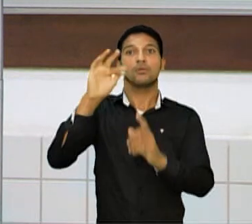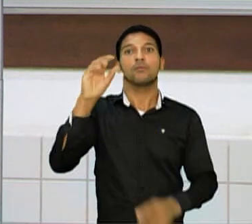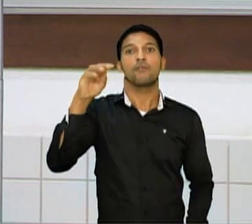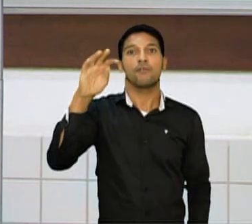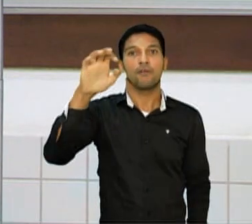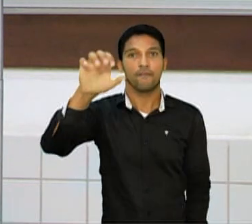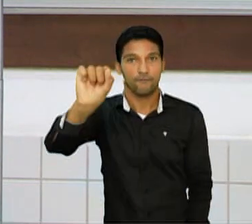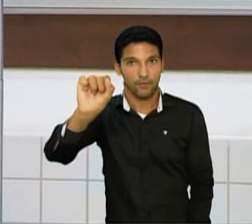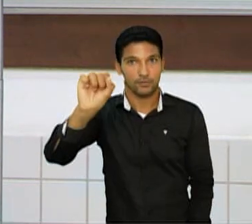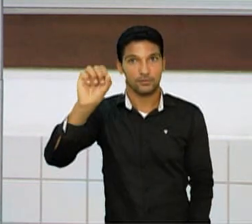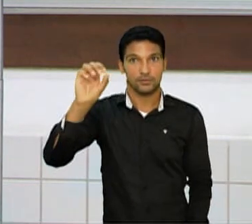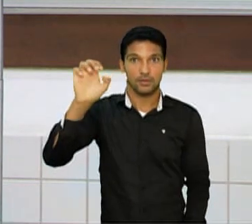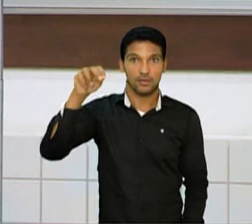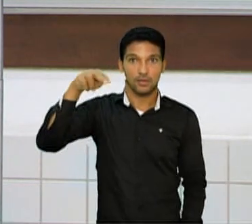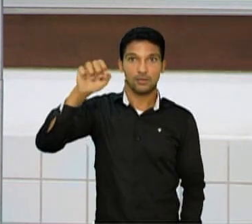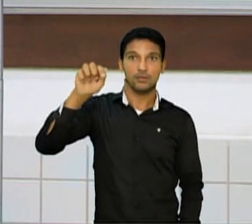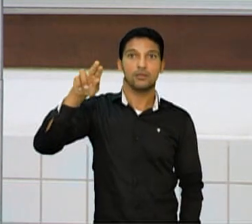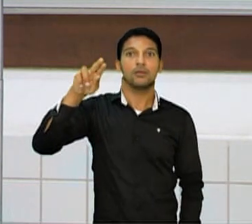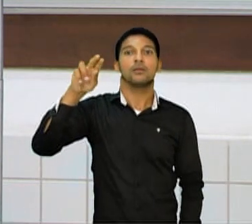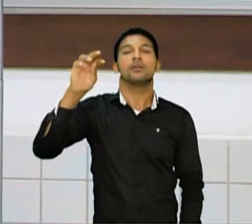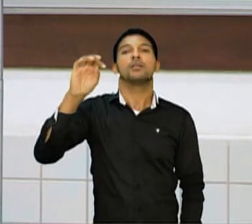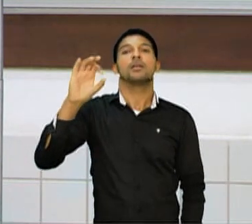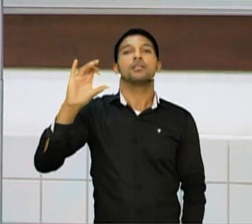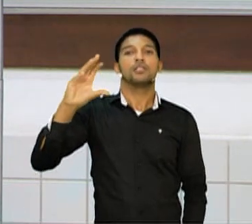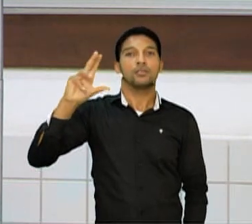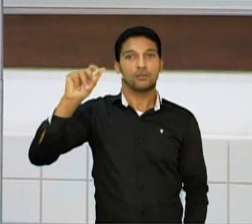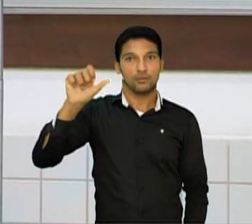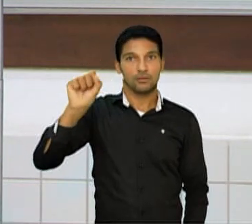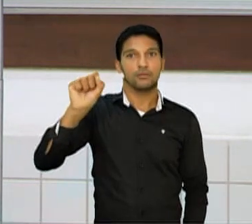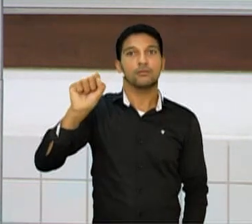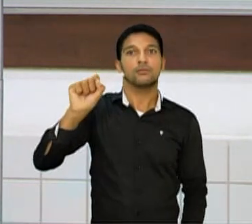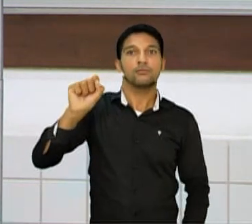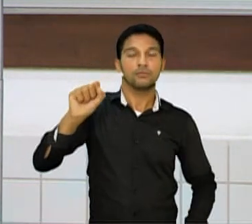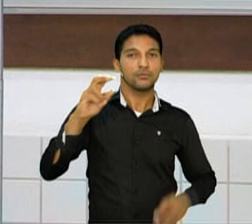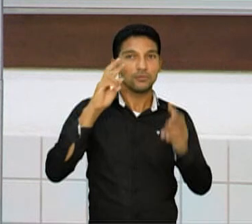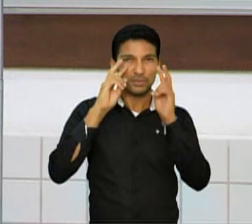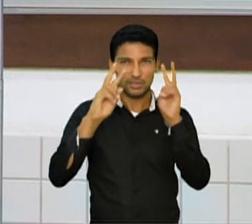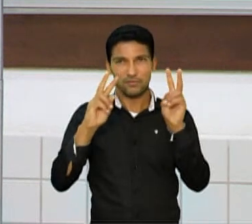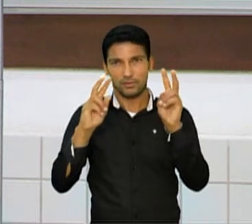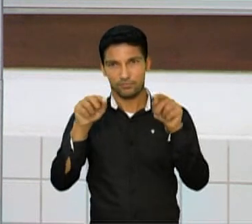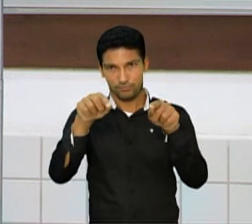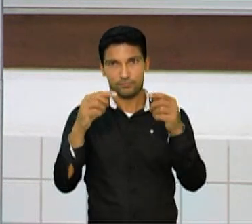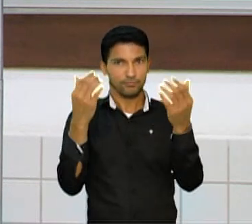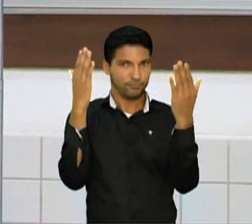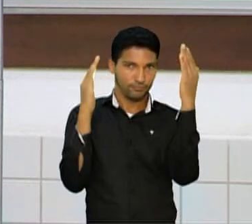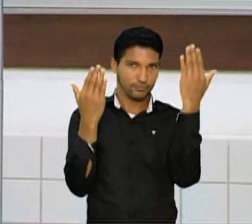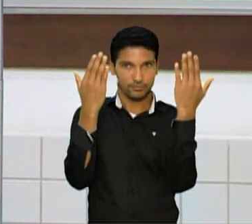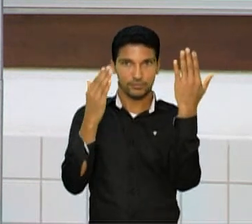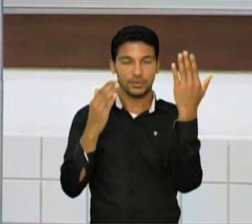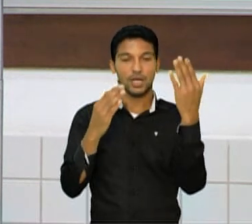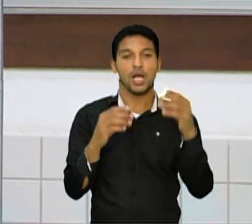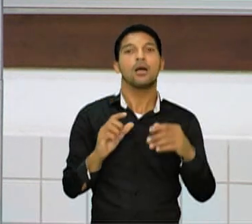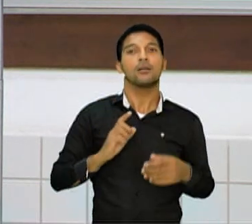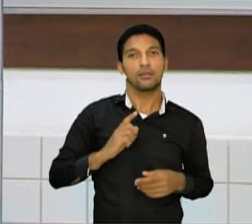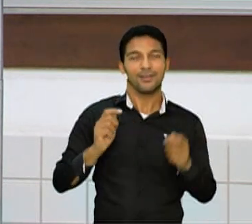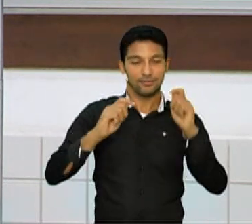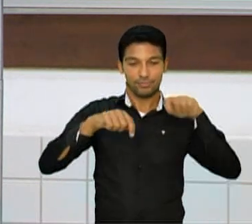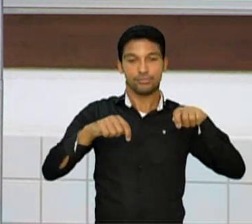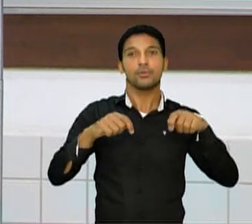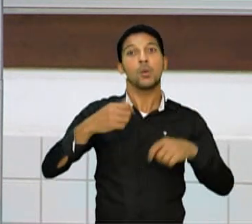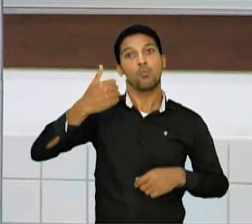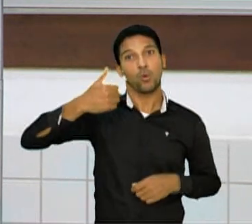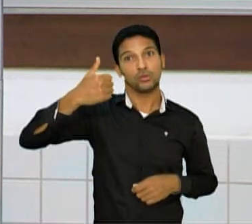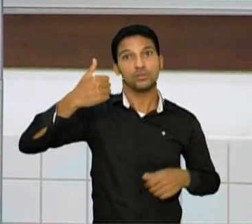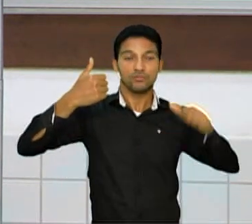que eu indico a vocês a fazer é sempre fazer uma análise do potencial, mas também do aspecto positivo e